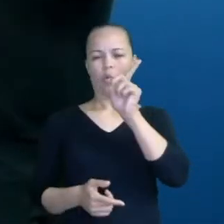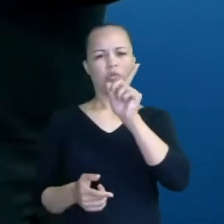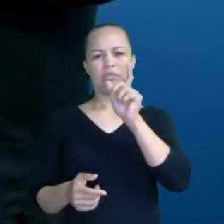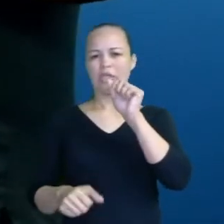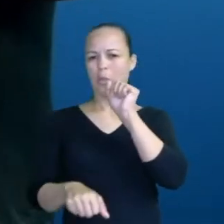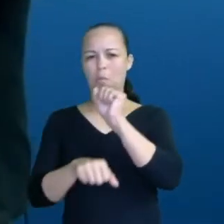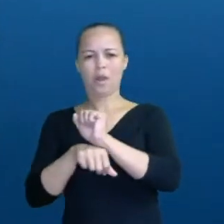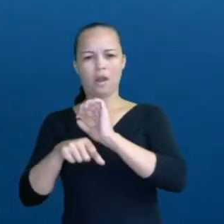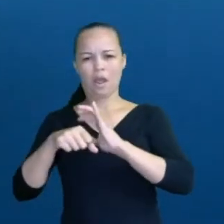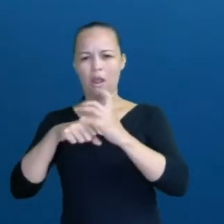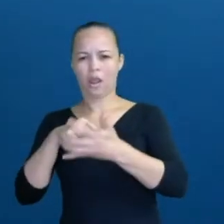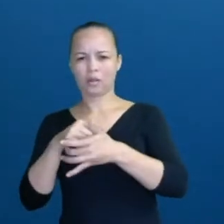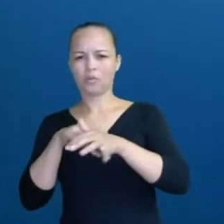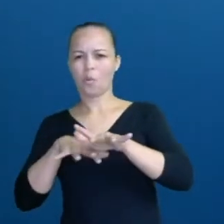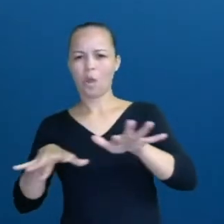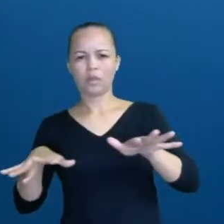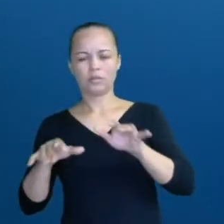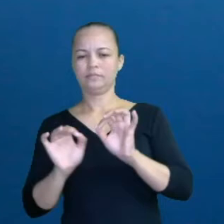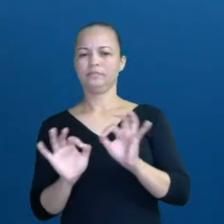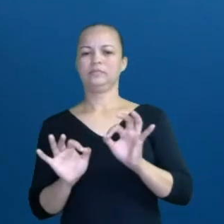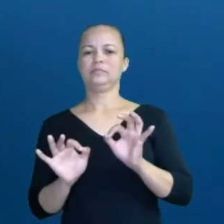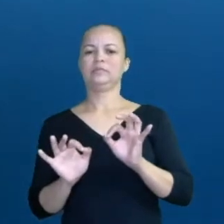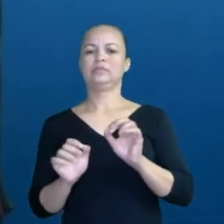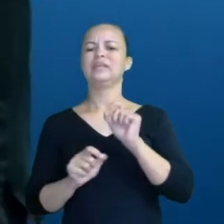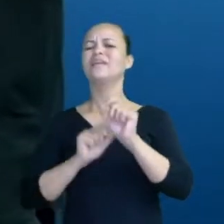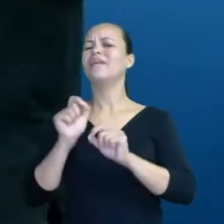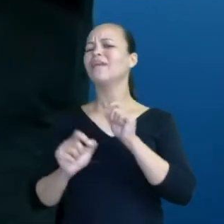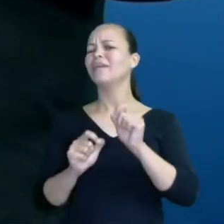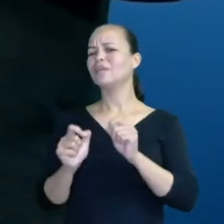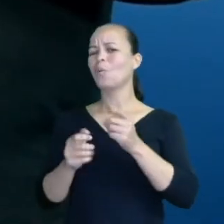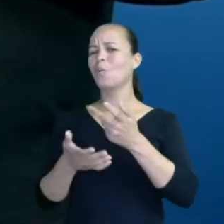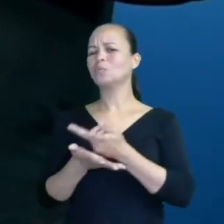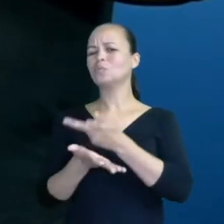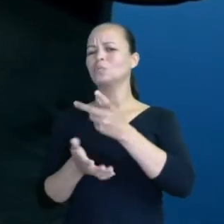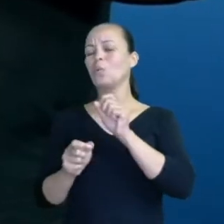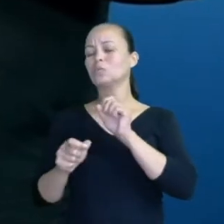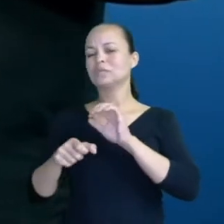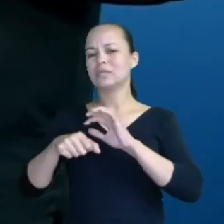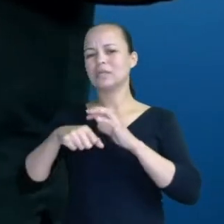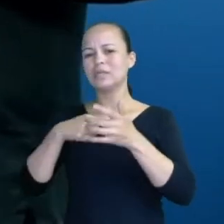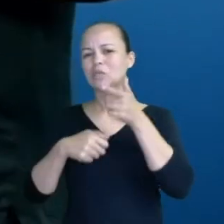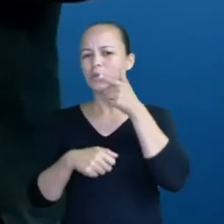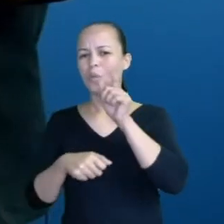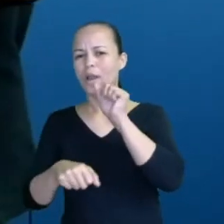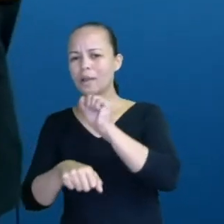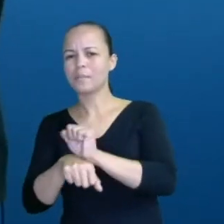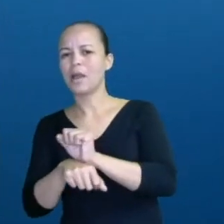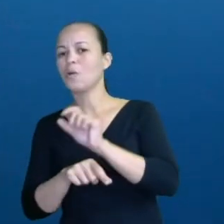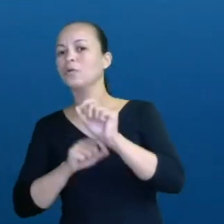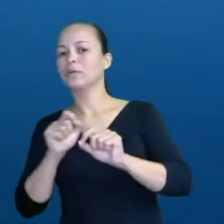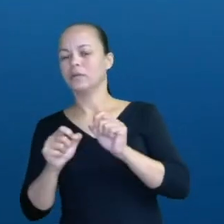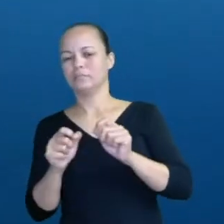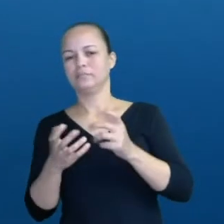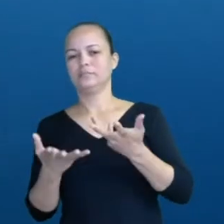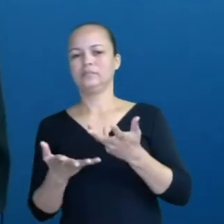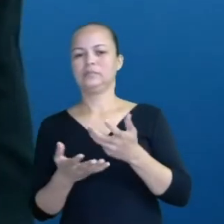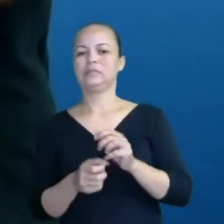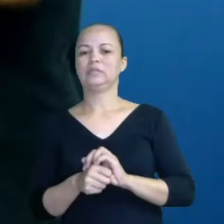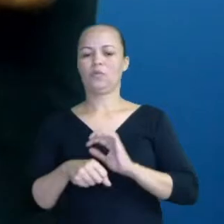pandemia? A quarentena. A quarentena é o sujeito da frase.